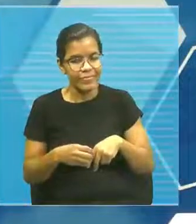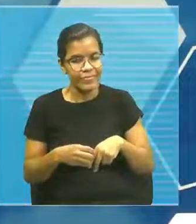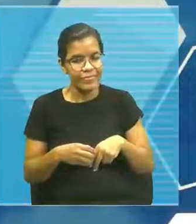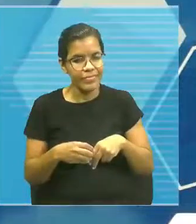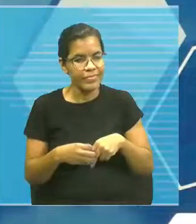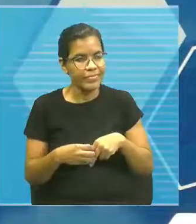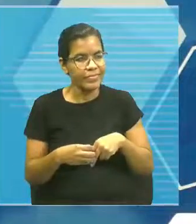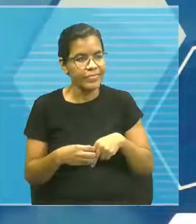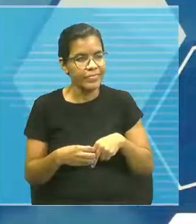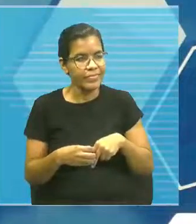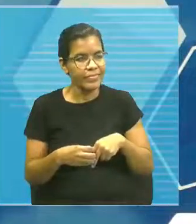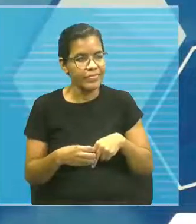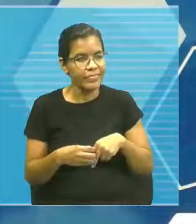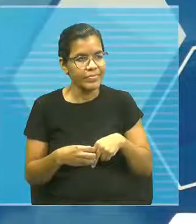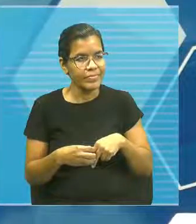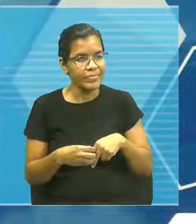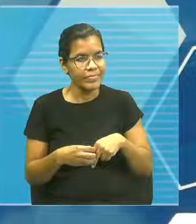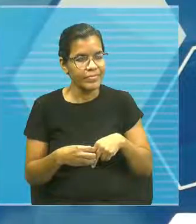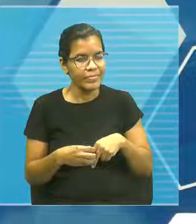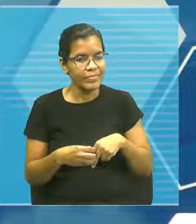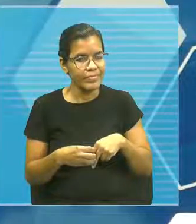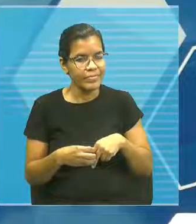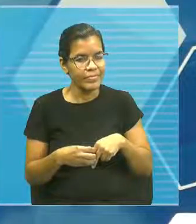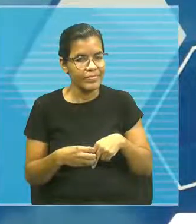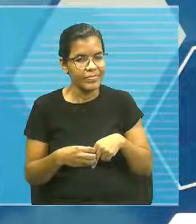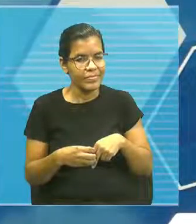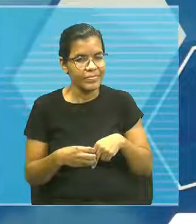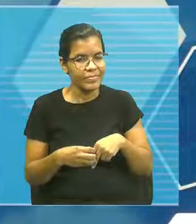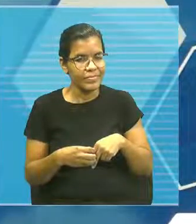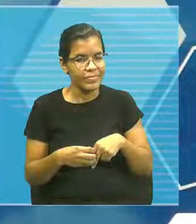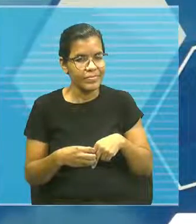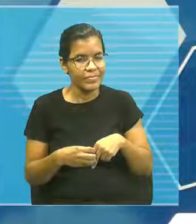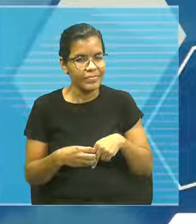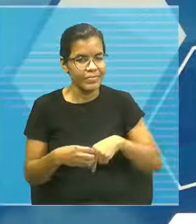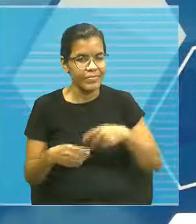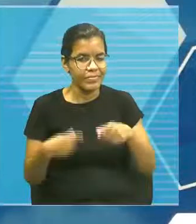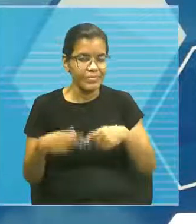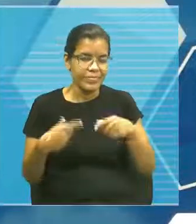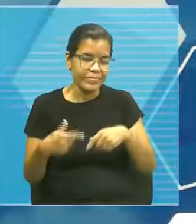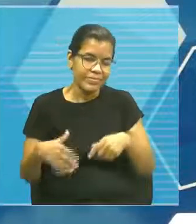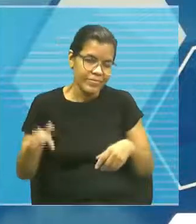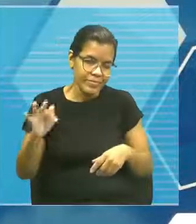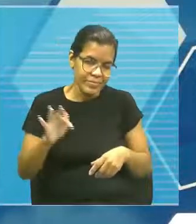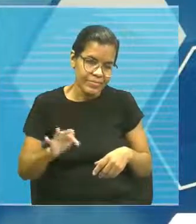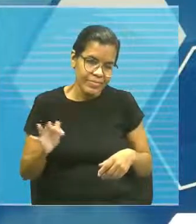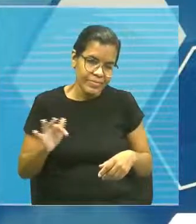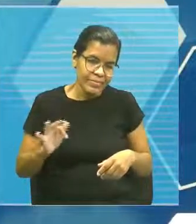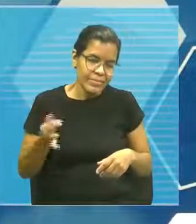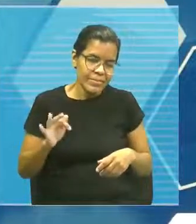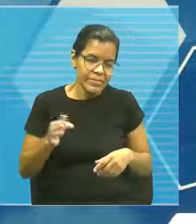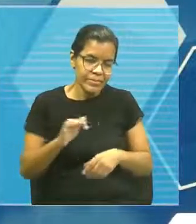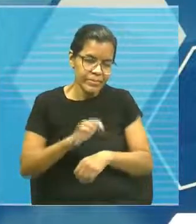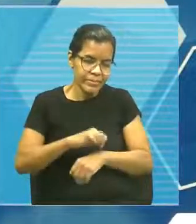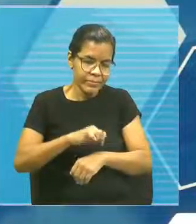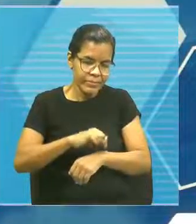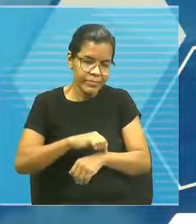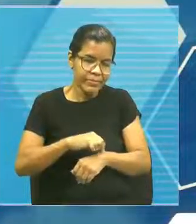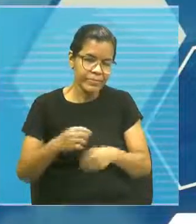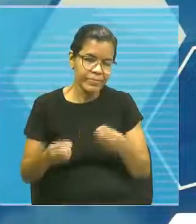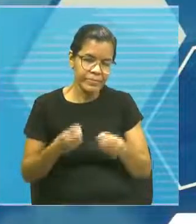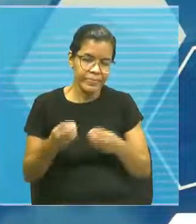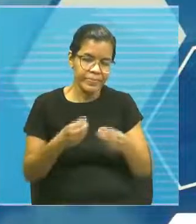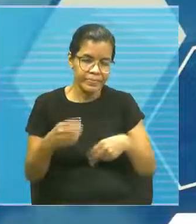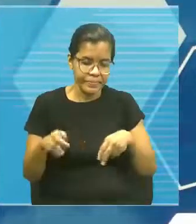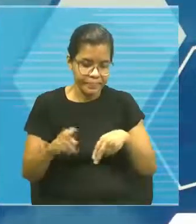na cabeça. E aí? Depois de um tempo, minha cabeça vai estar como?